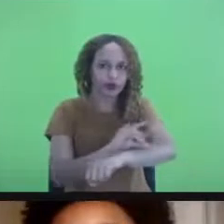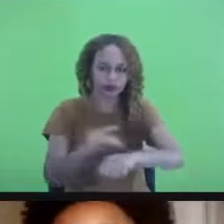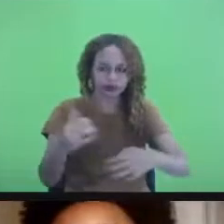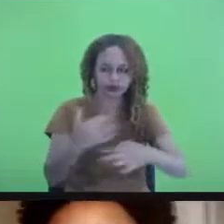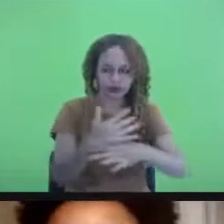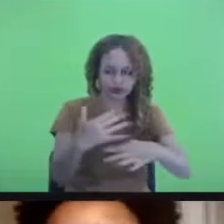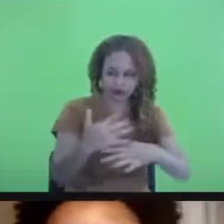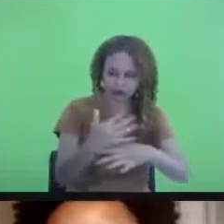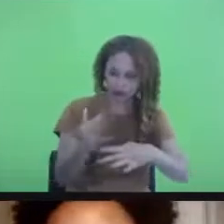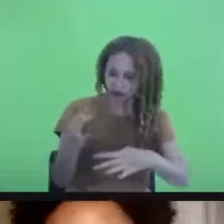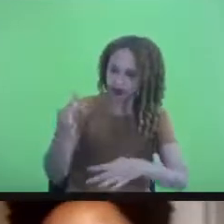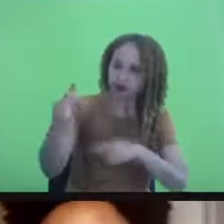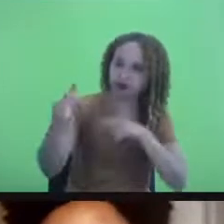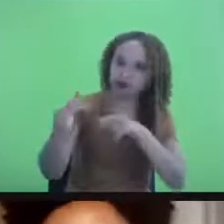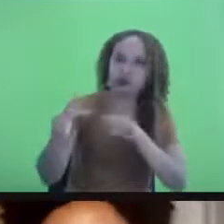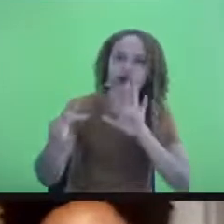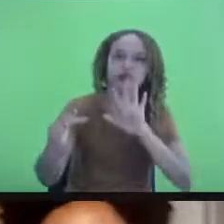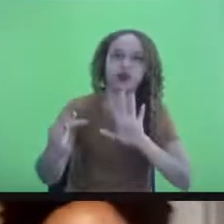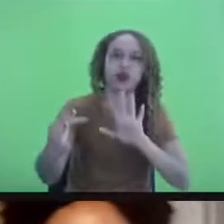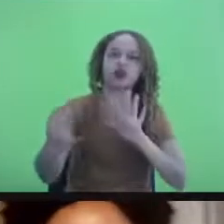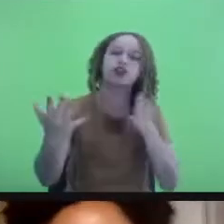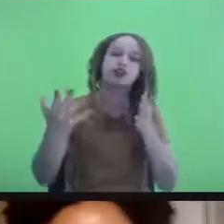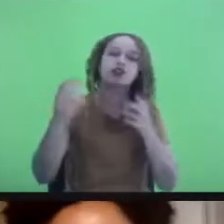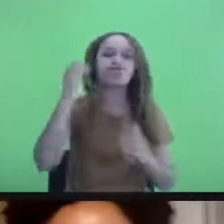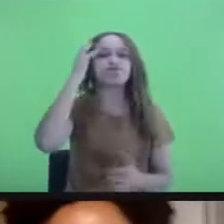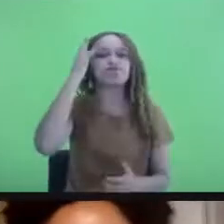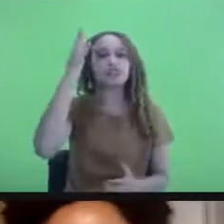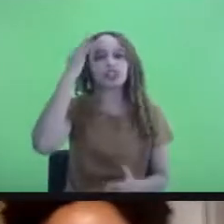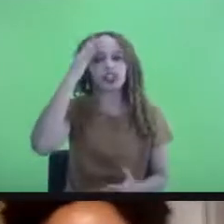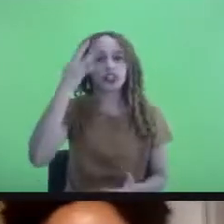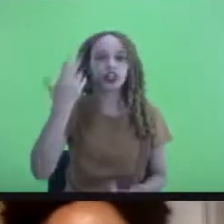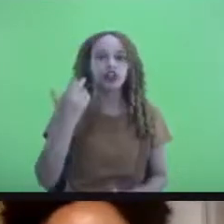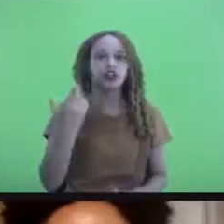uma narrativa antirracista.